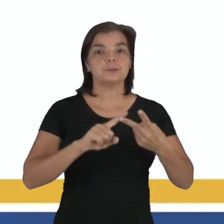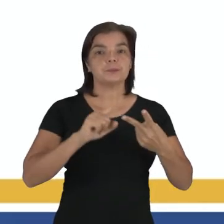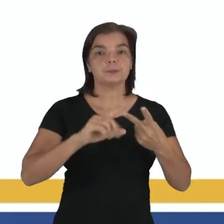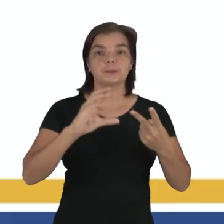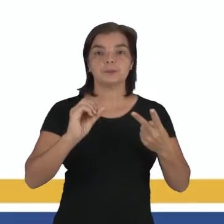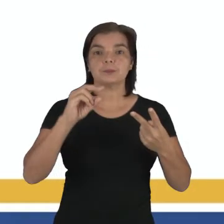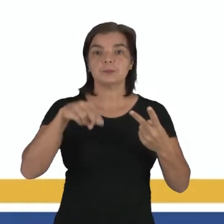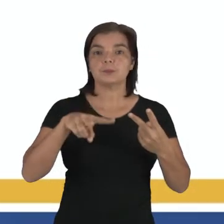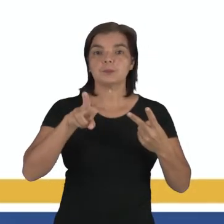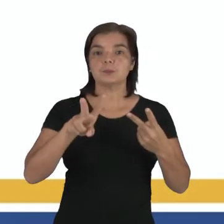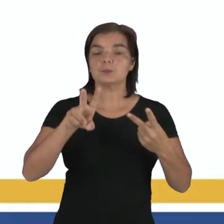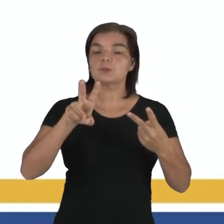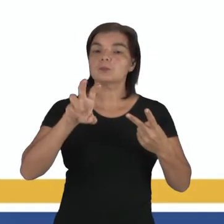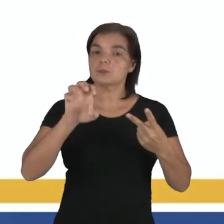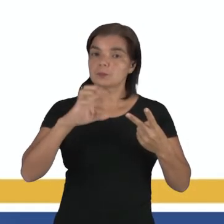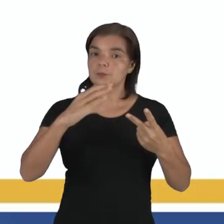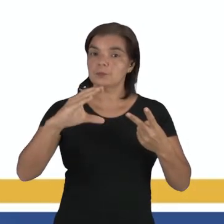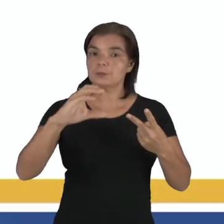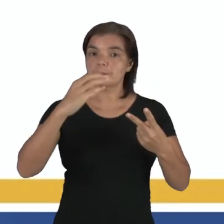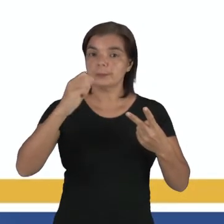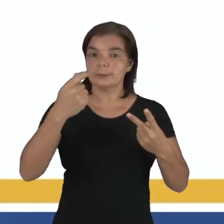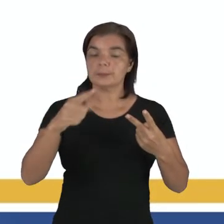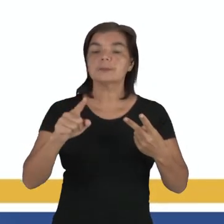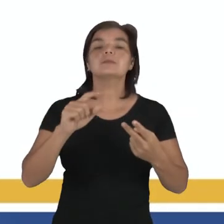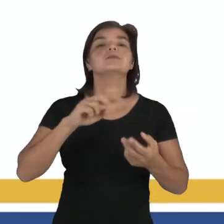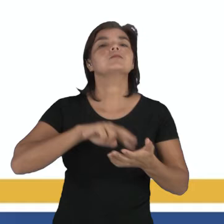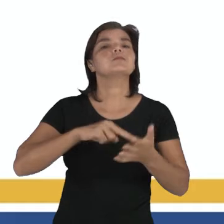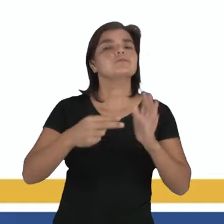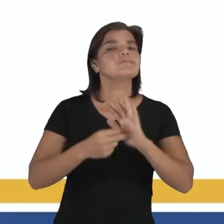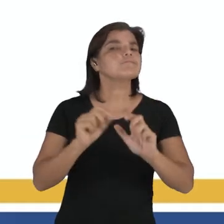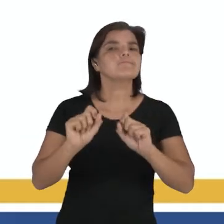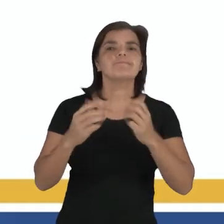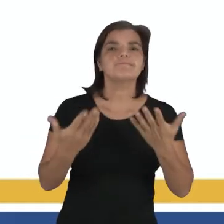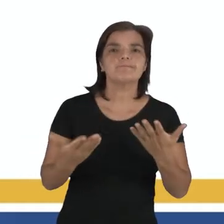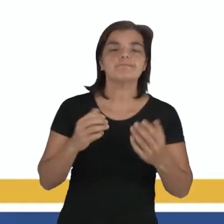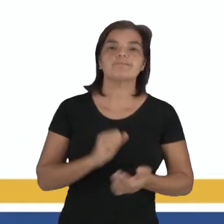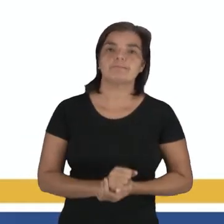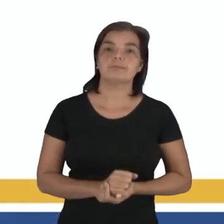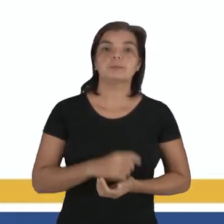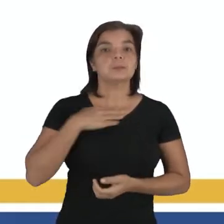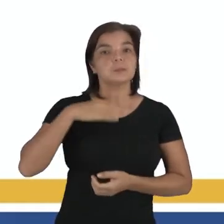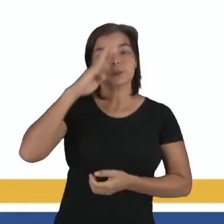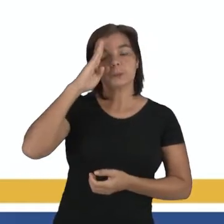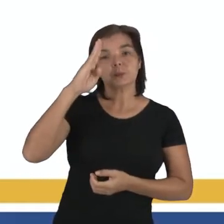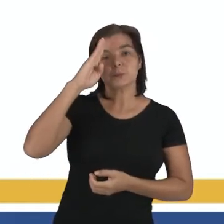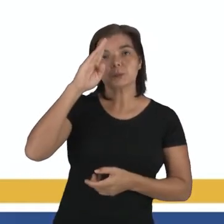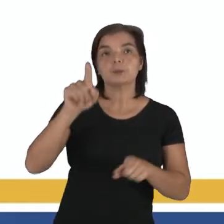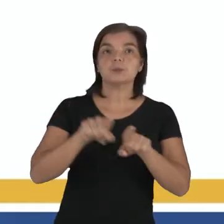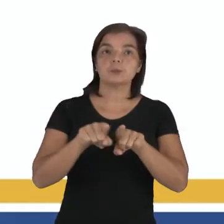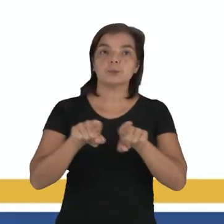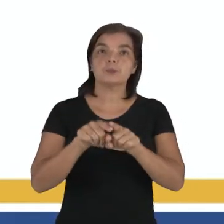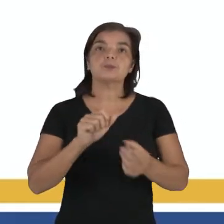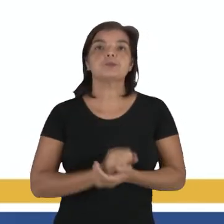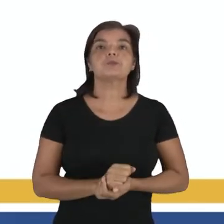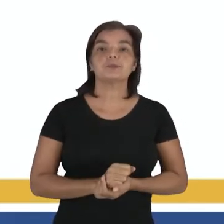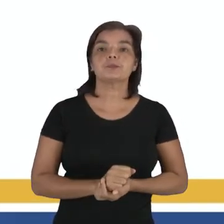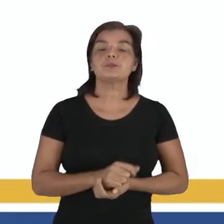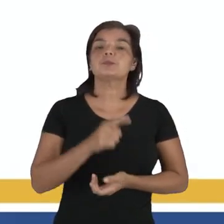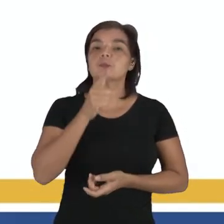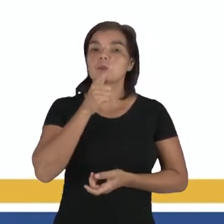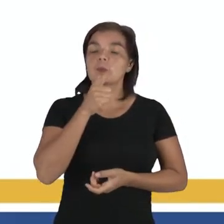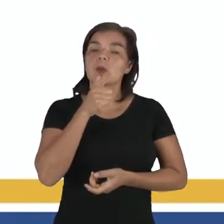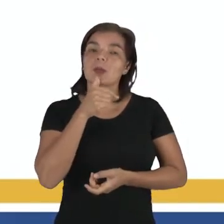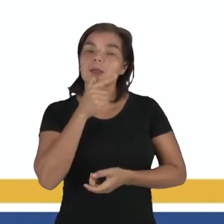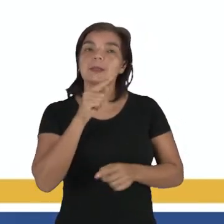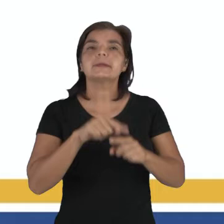ou transferir. O segundo processo é chamado de convecção. Esse daí vai ocorrer principalmente nos fluidos, basicamente nos